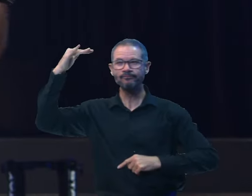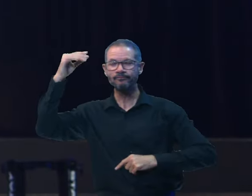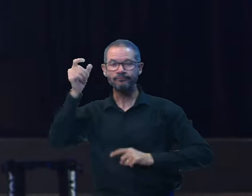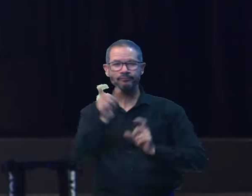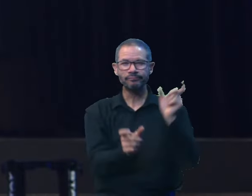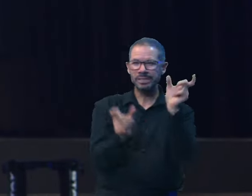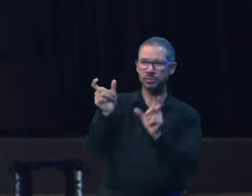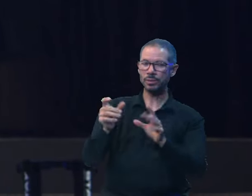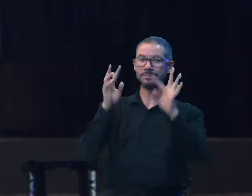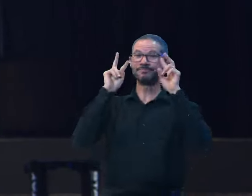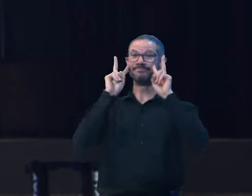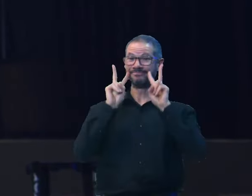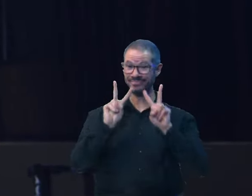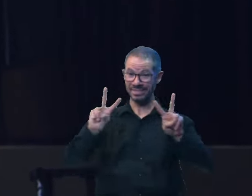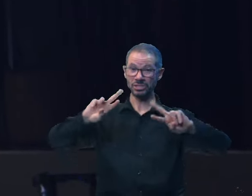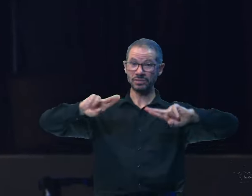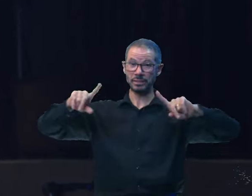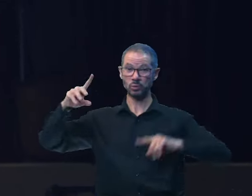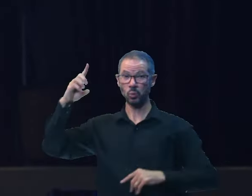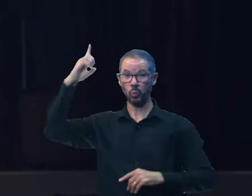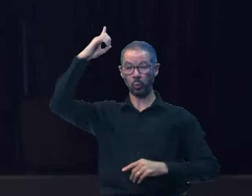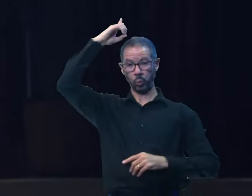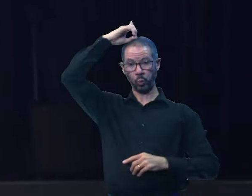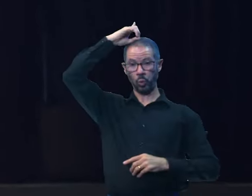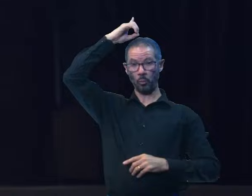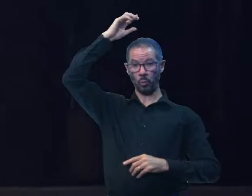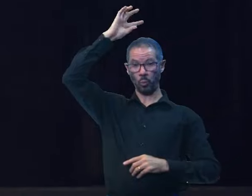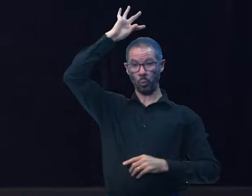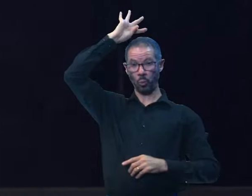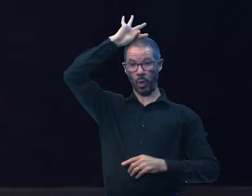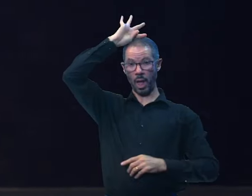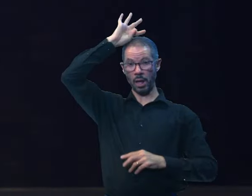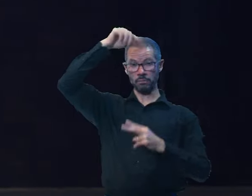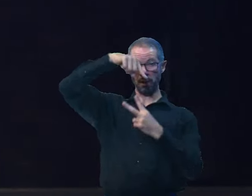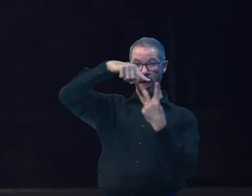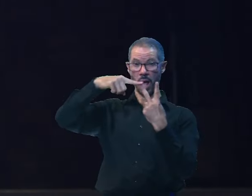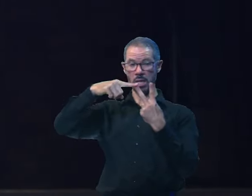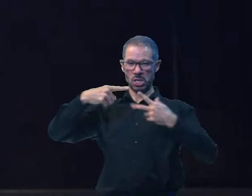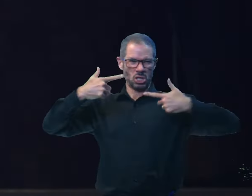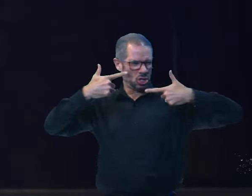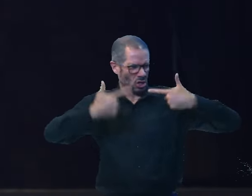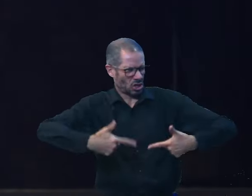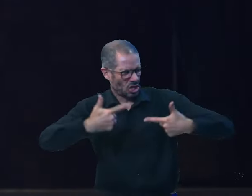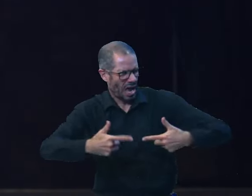pessoas com testemunhos diferentes, dons, talentos. Tem gente que é chata.